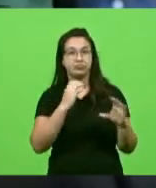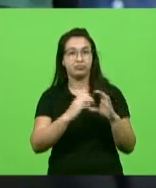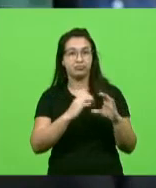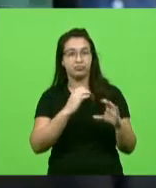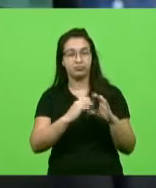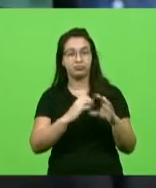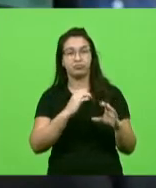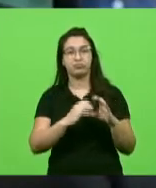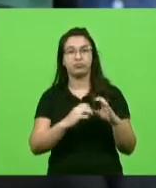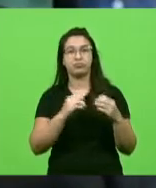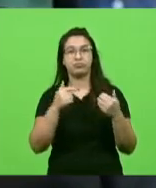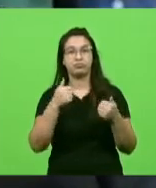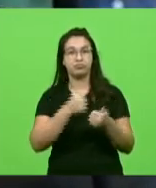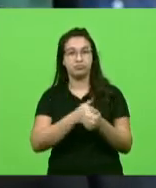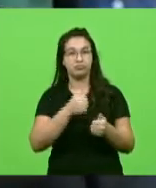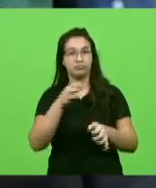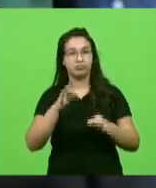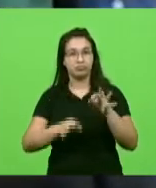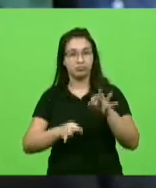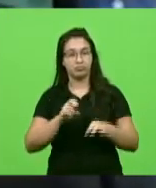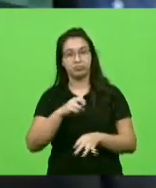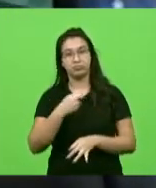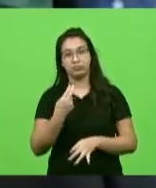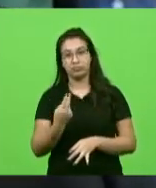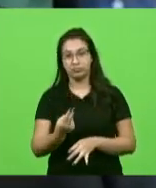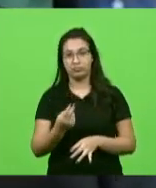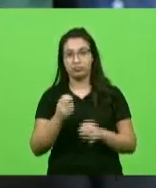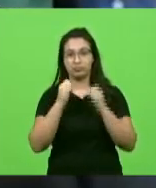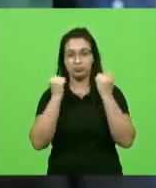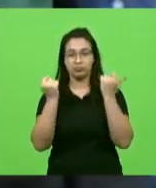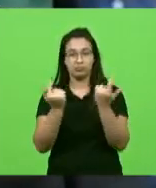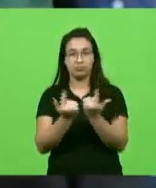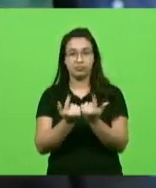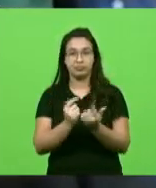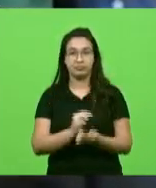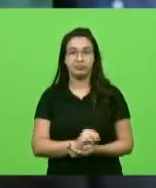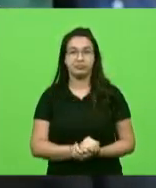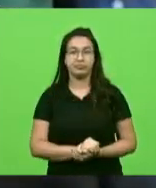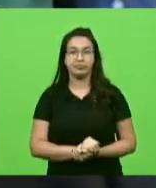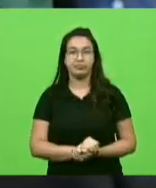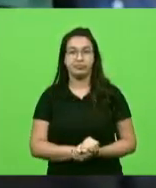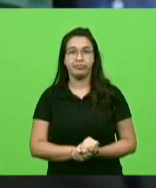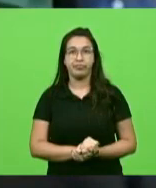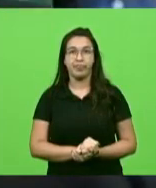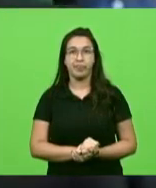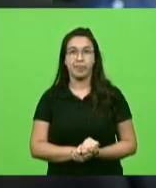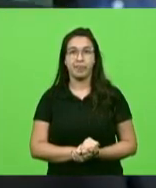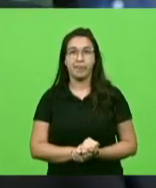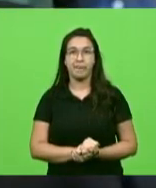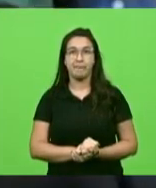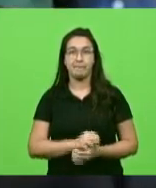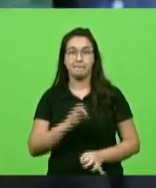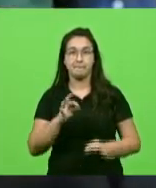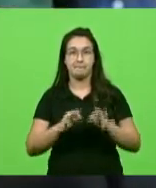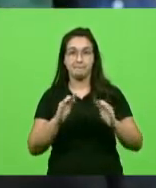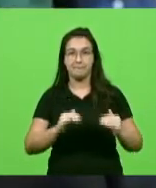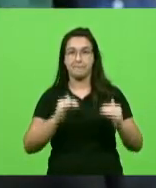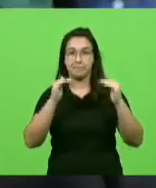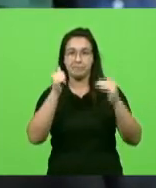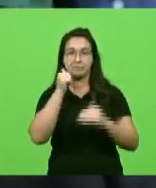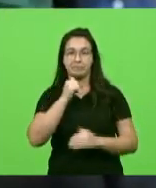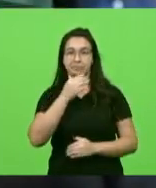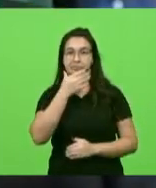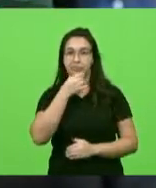de justiça e da Assembleia Legislativa senhor presidente senhoras e senhores senhores desembargadores senhores